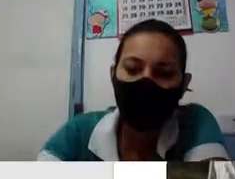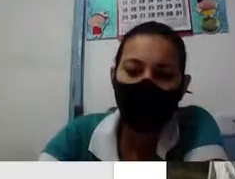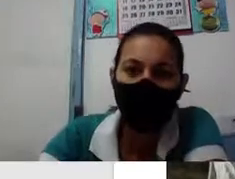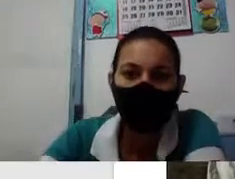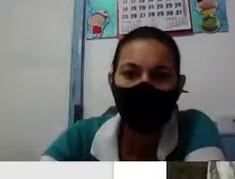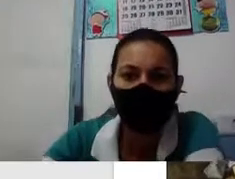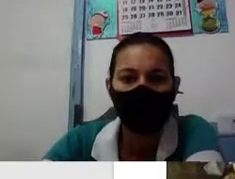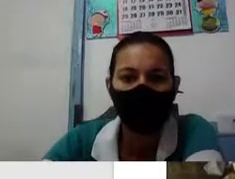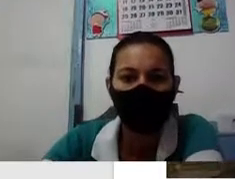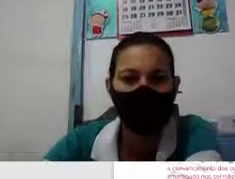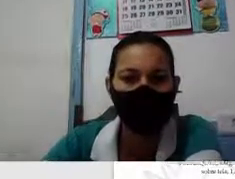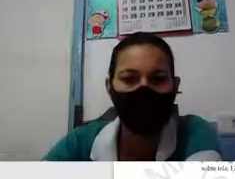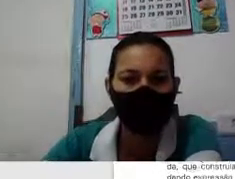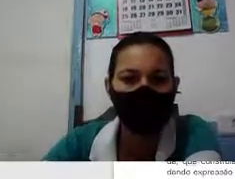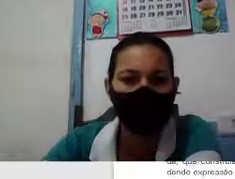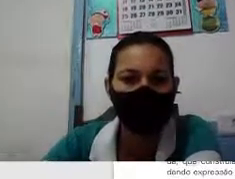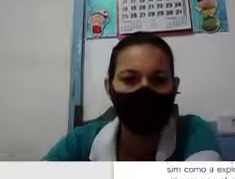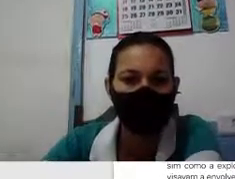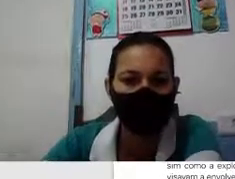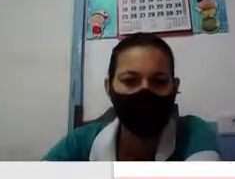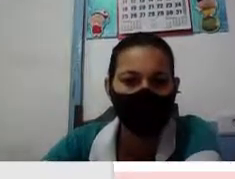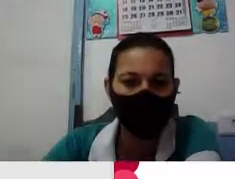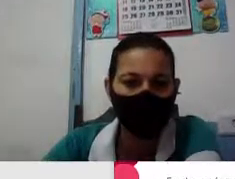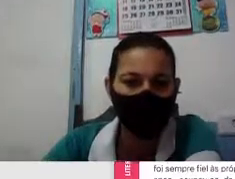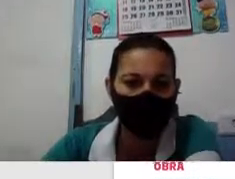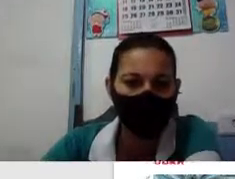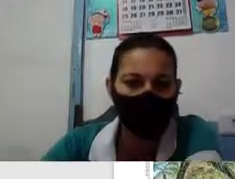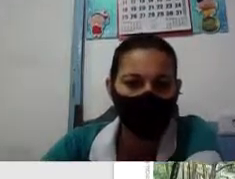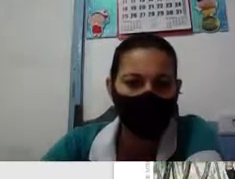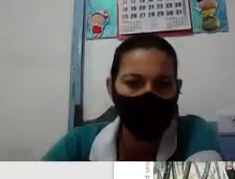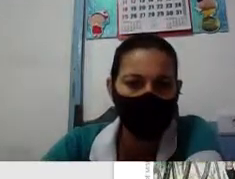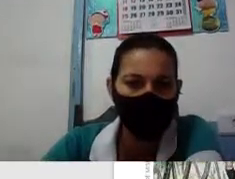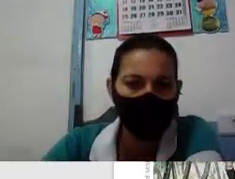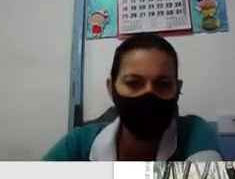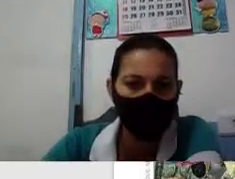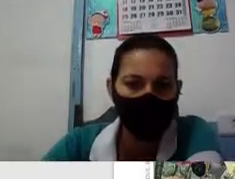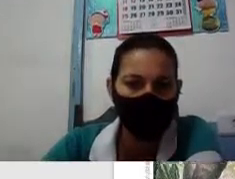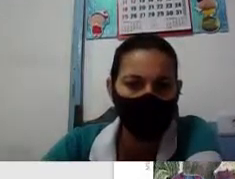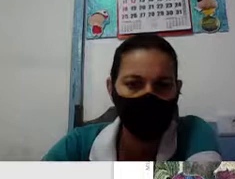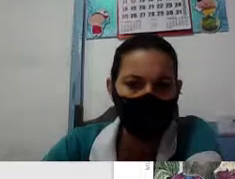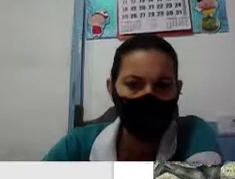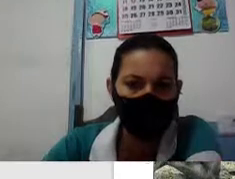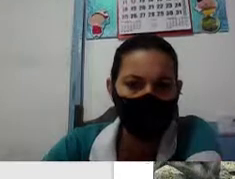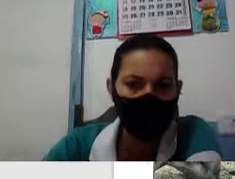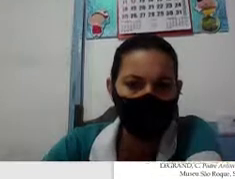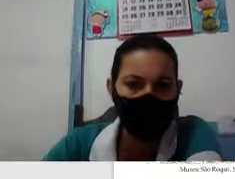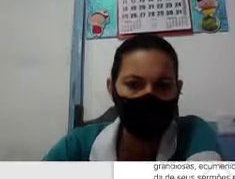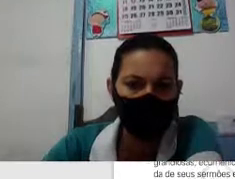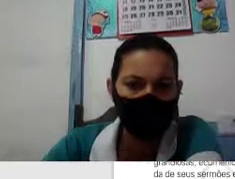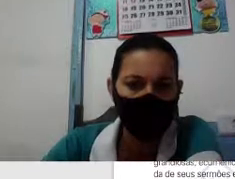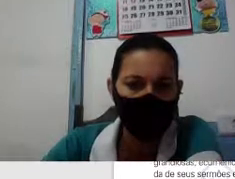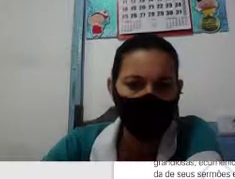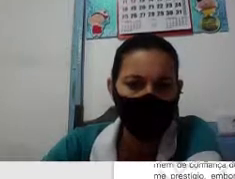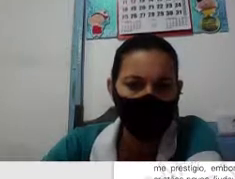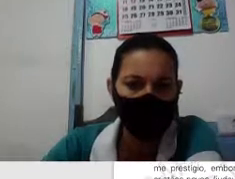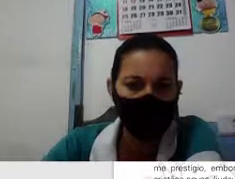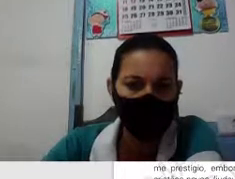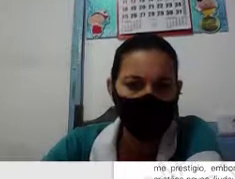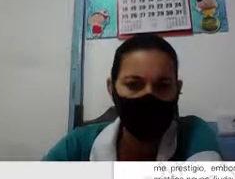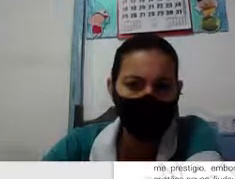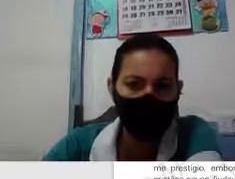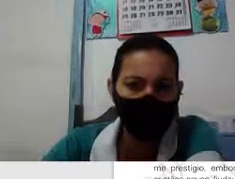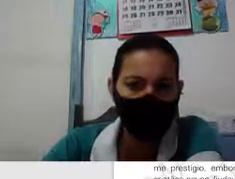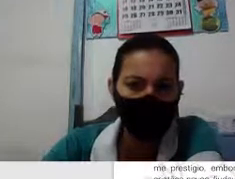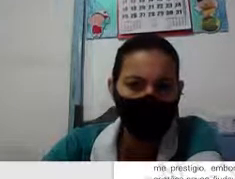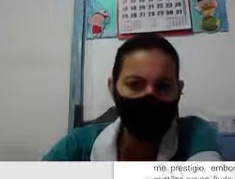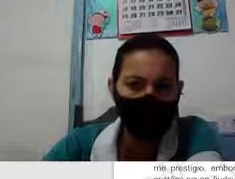1636. Foi educado com os jesuítas na cidade natal e em 1650, aos 14 anos de idade,